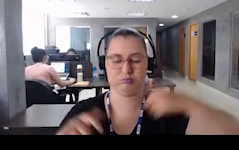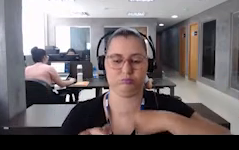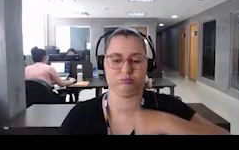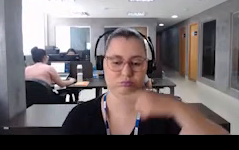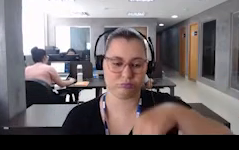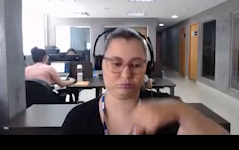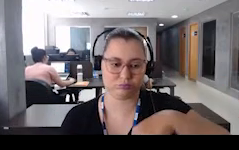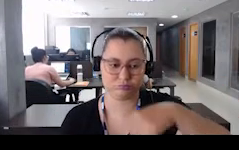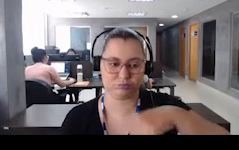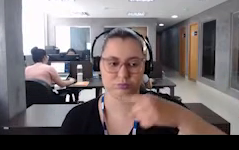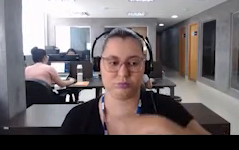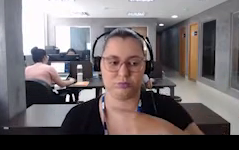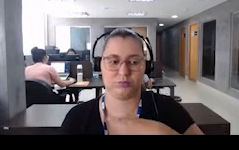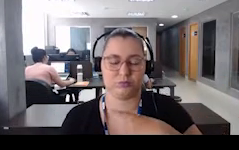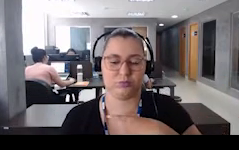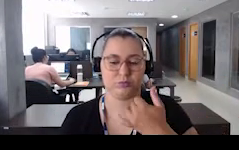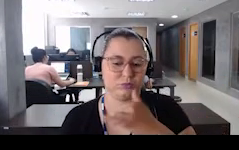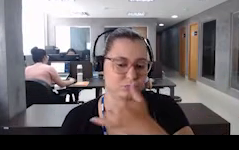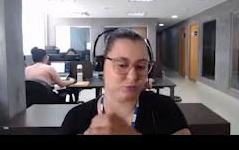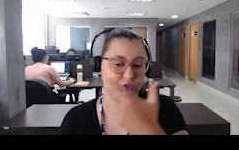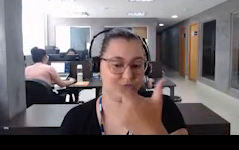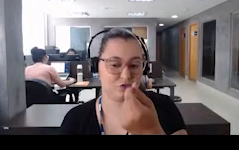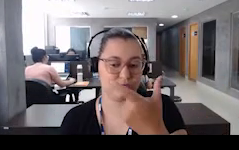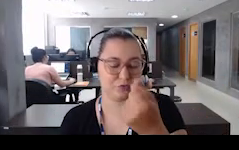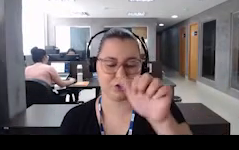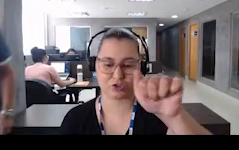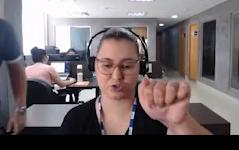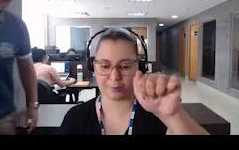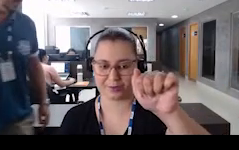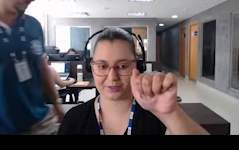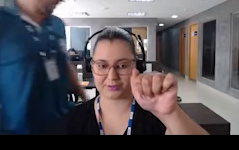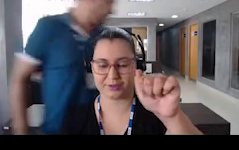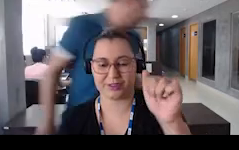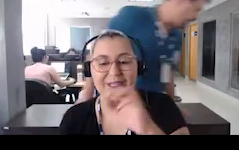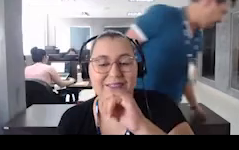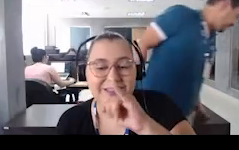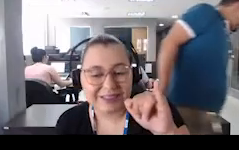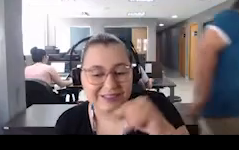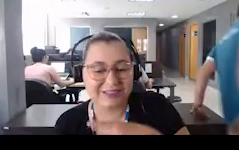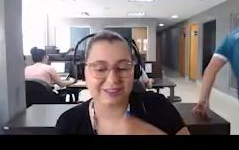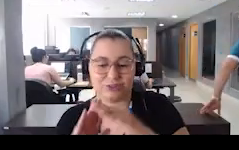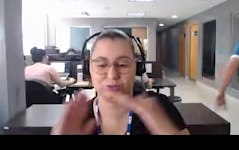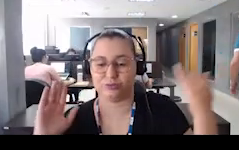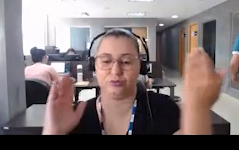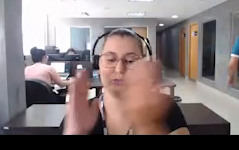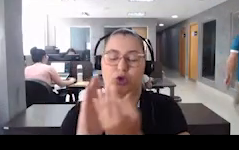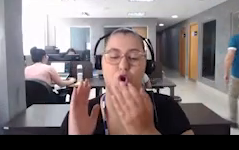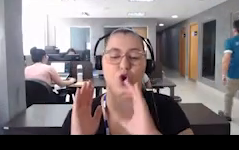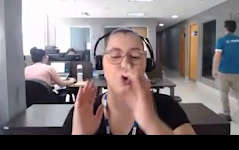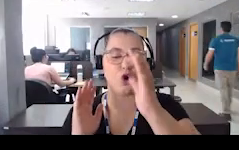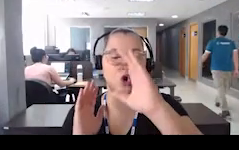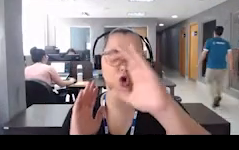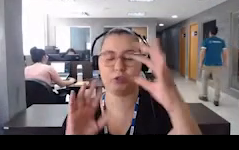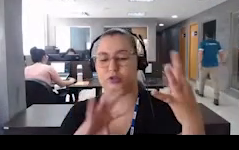certo? Então, no nosso caso aqui, ó, o contactor disponível que tinha lá era um de 20 ampere, né? Se a gente for analisar aqui, quanto é que